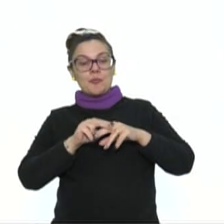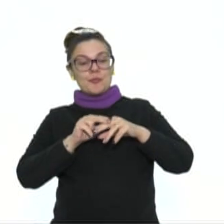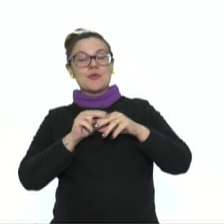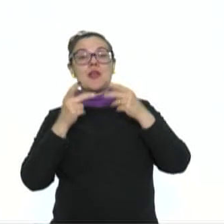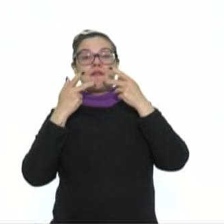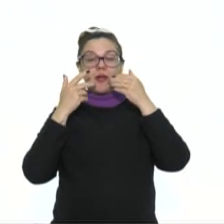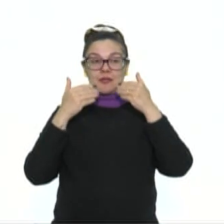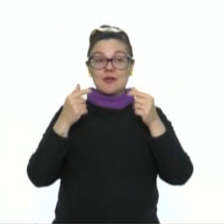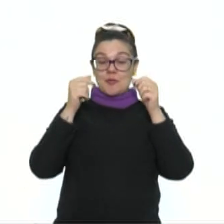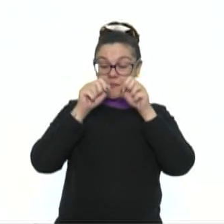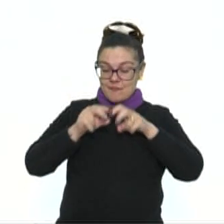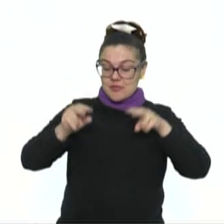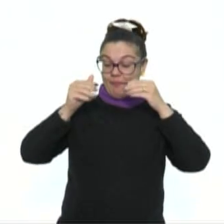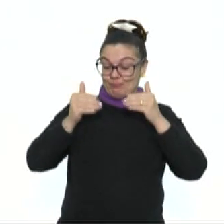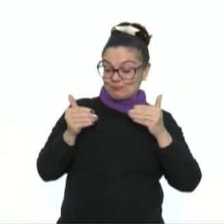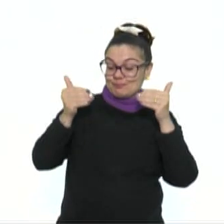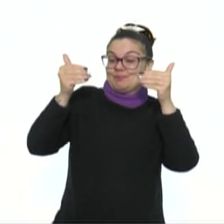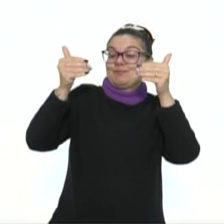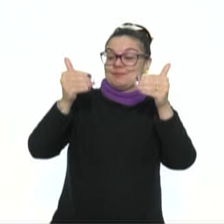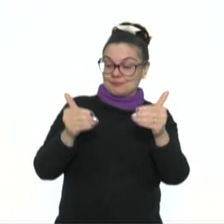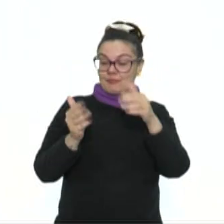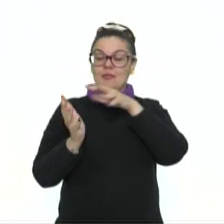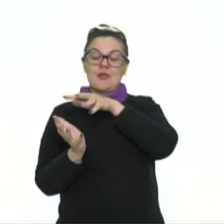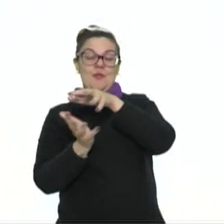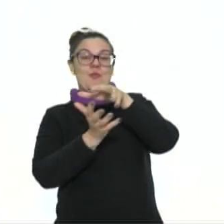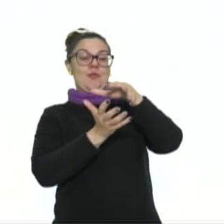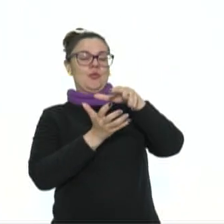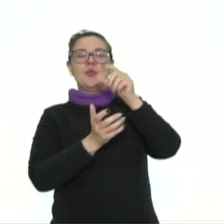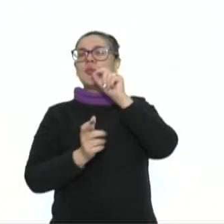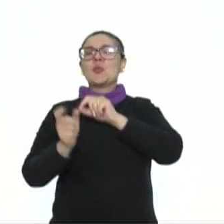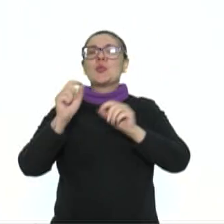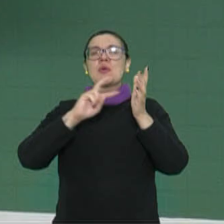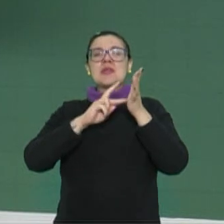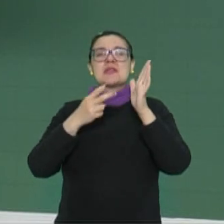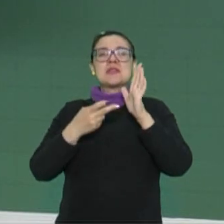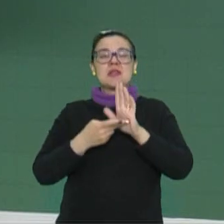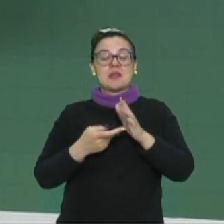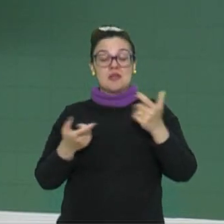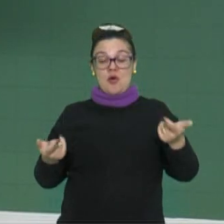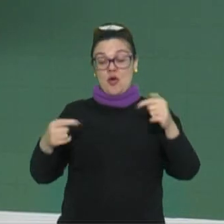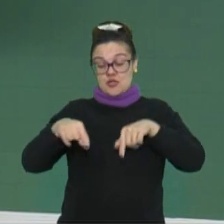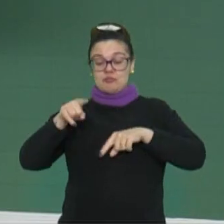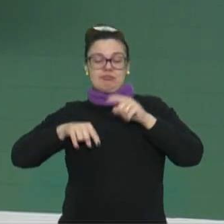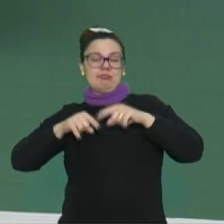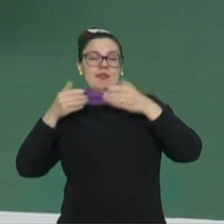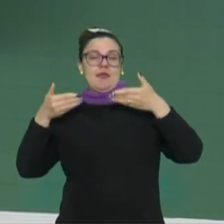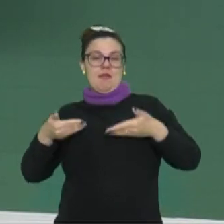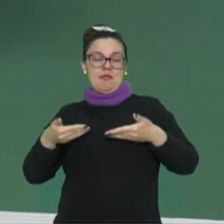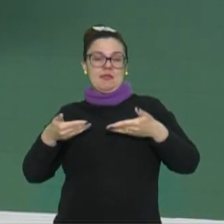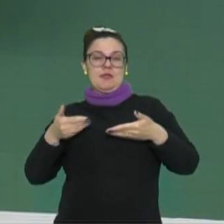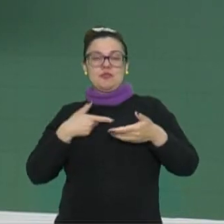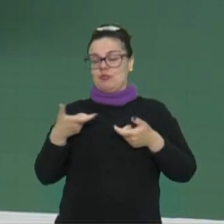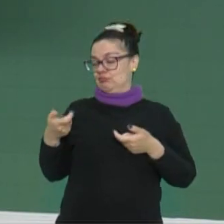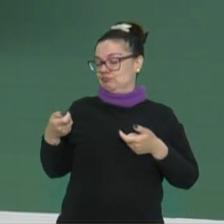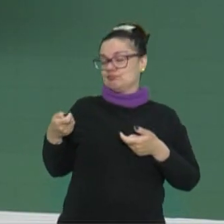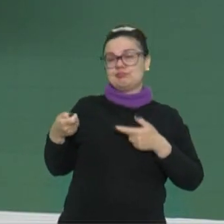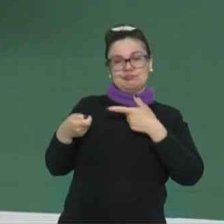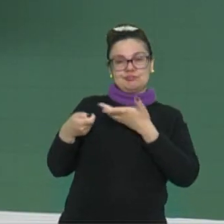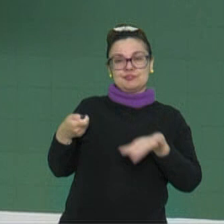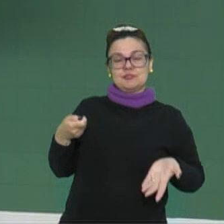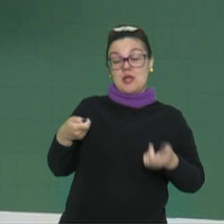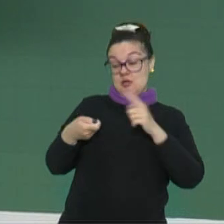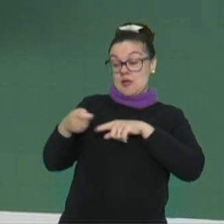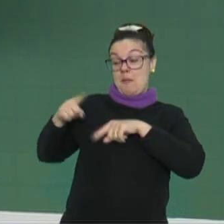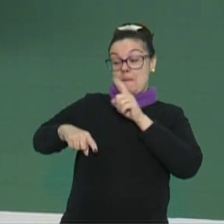temos aqui uma visão transcendente de mundo. Ou seja, nós estamos aqui no mundo material. Eu tenho um passador de slide na minha mão, isso